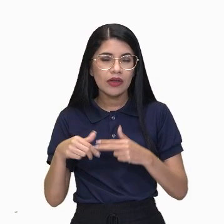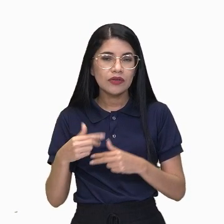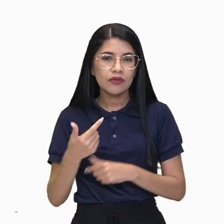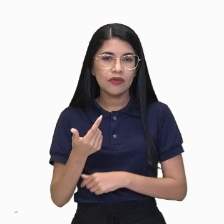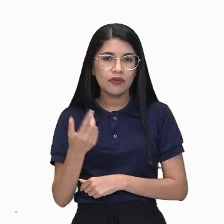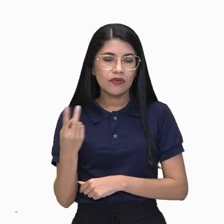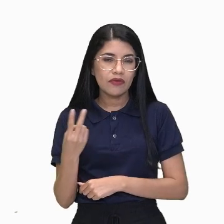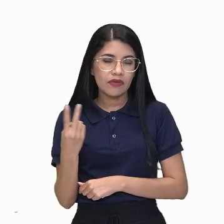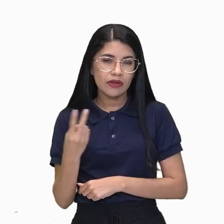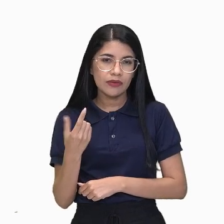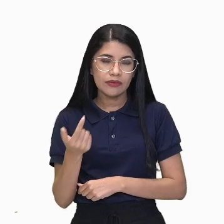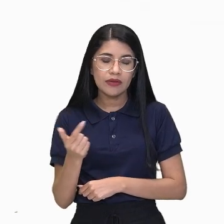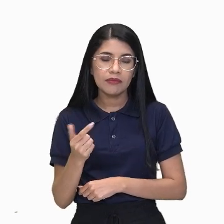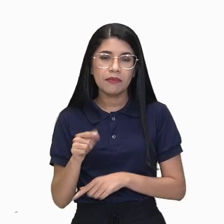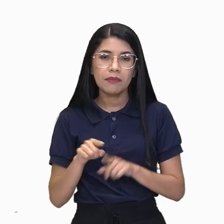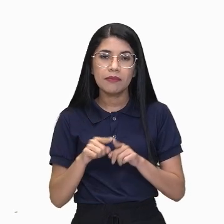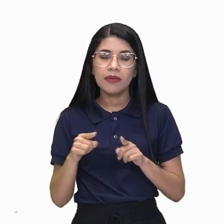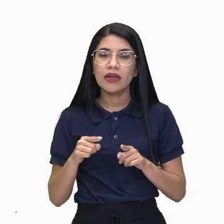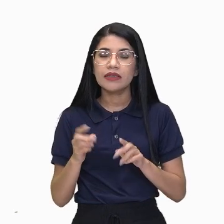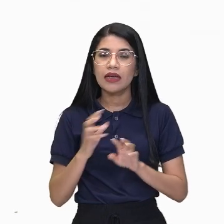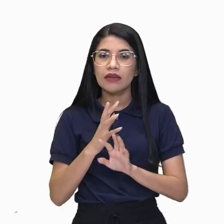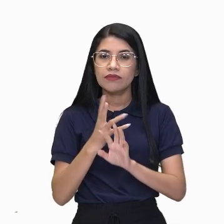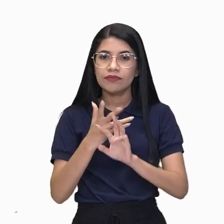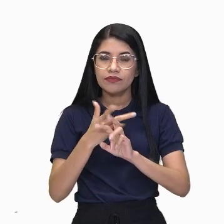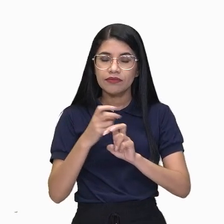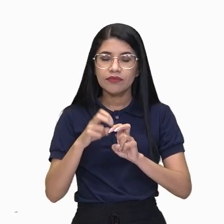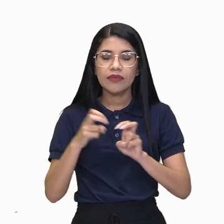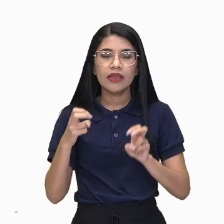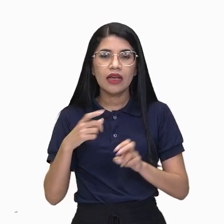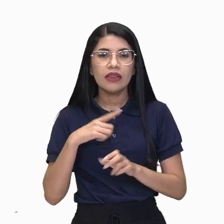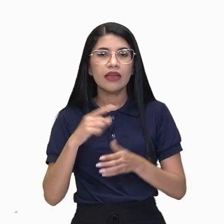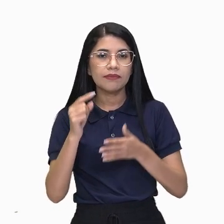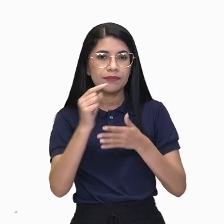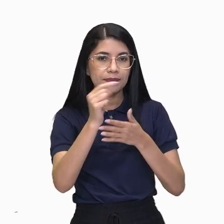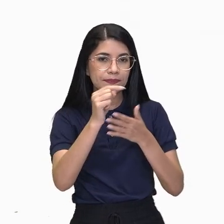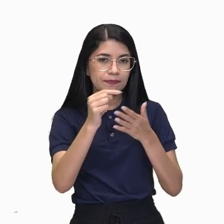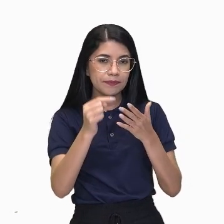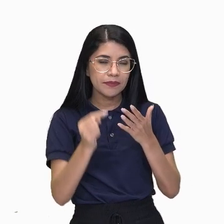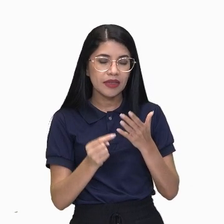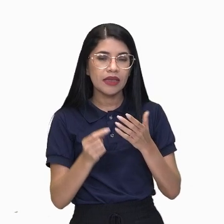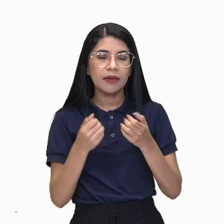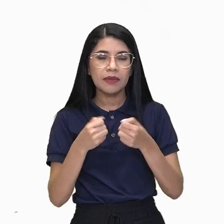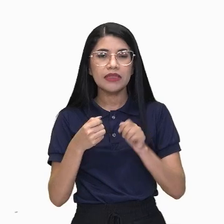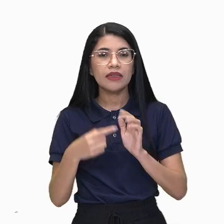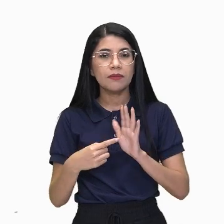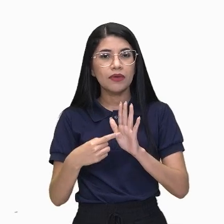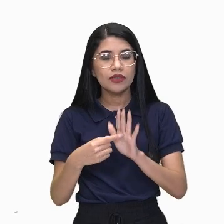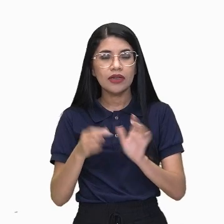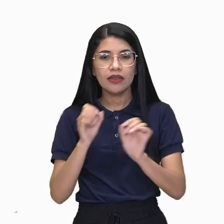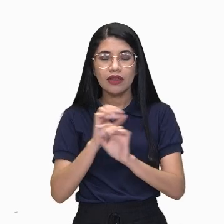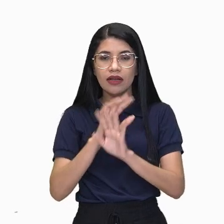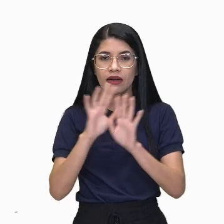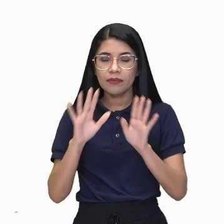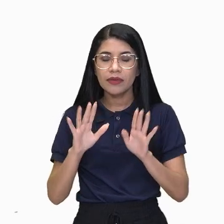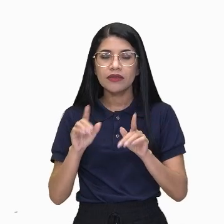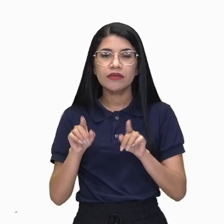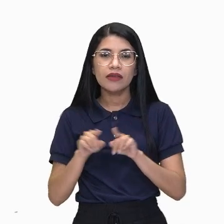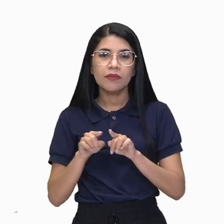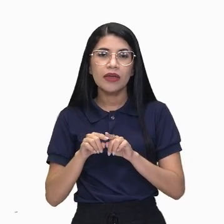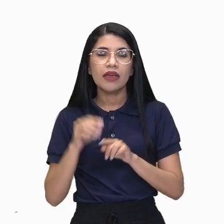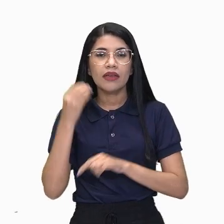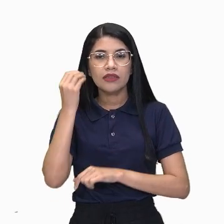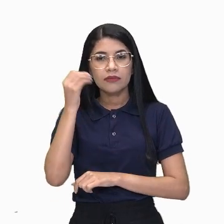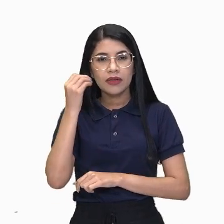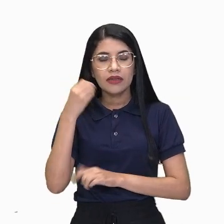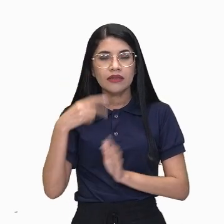interculturalidade não, ela vai ter que olhar para todos esses aspectos e jogar valor ali, jogar luzes, né, sobre a experiência também das culturas